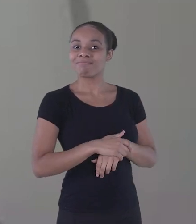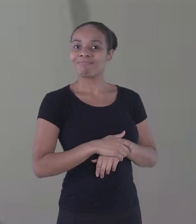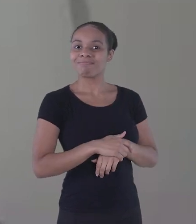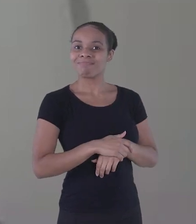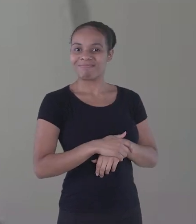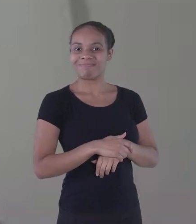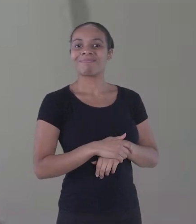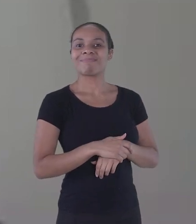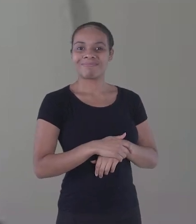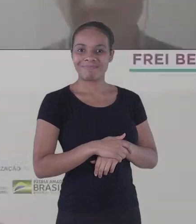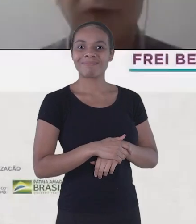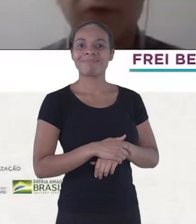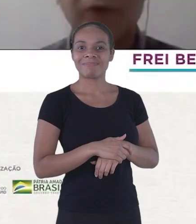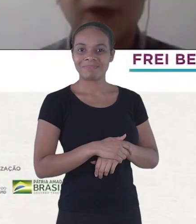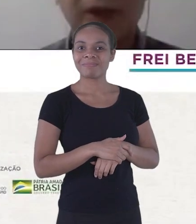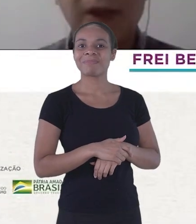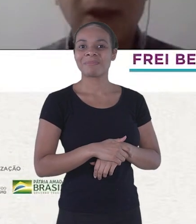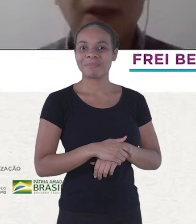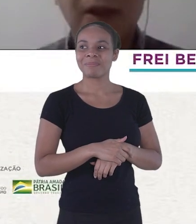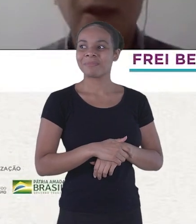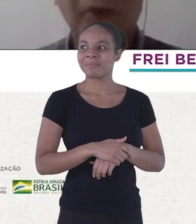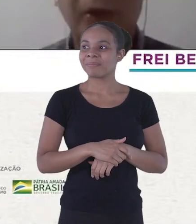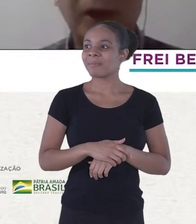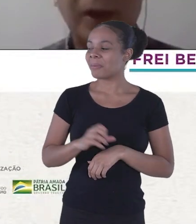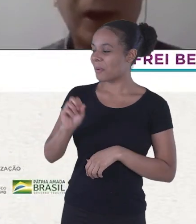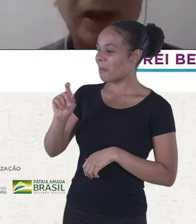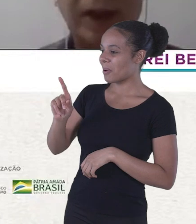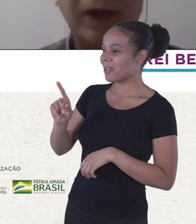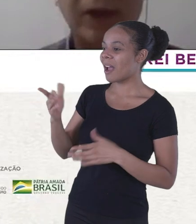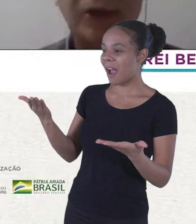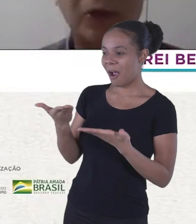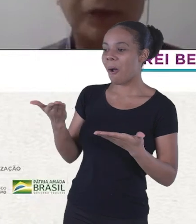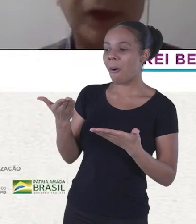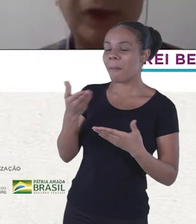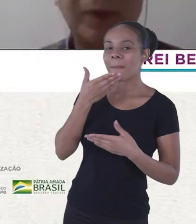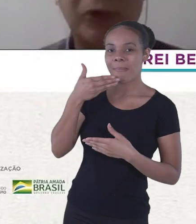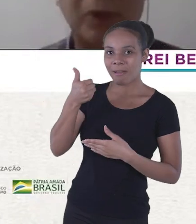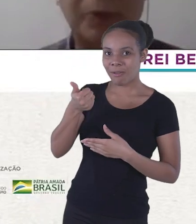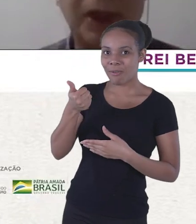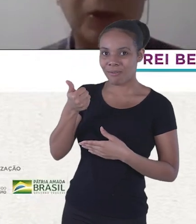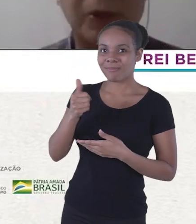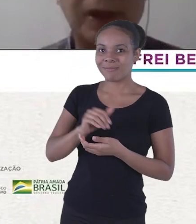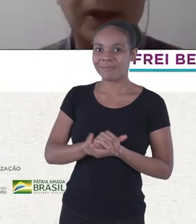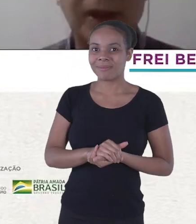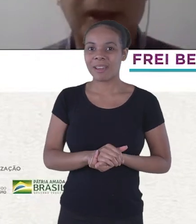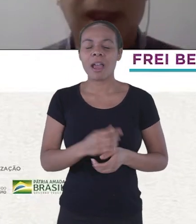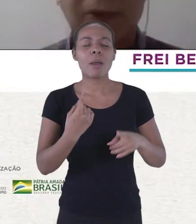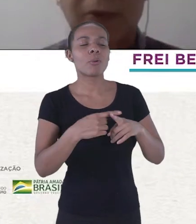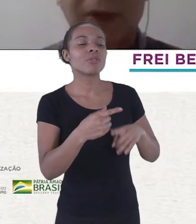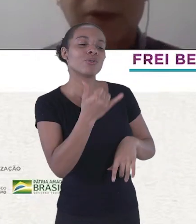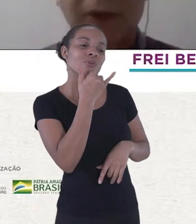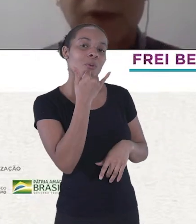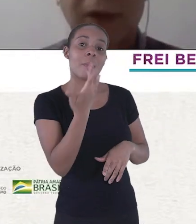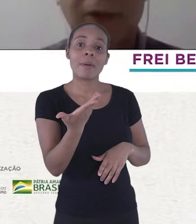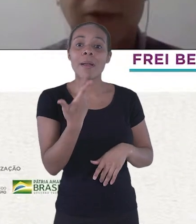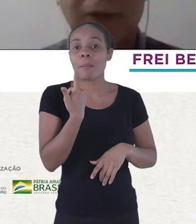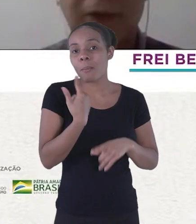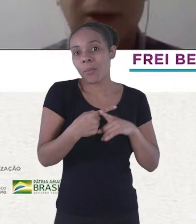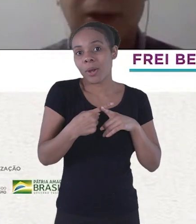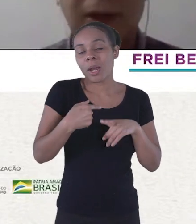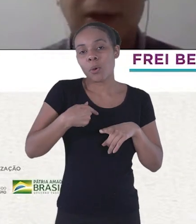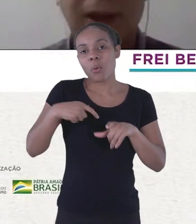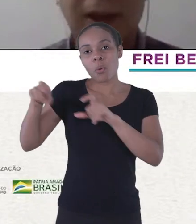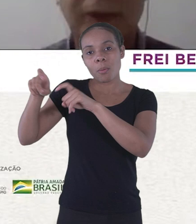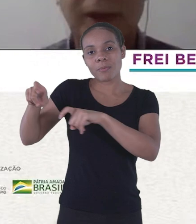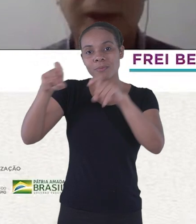acompanhando aí ou está muito oscilante? Não, agora está ok. Tá bom, né? É, esse negócio de convento tem muito computador aqui ligado, então deve ser isso, as